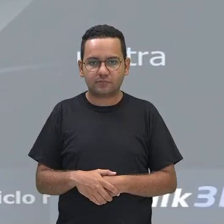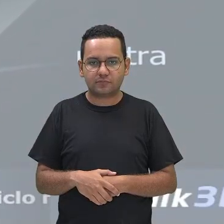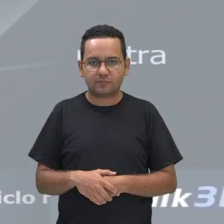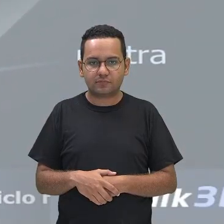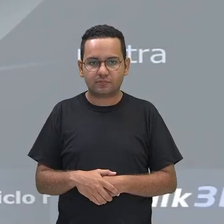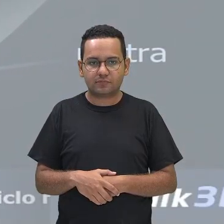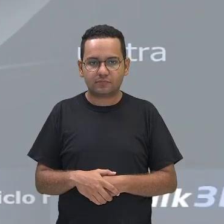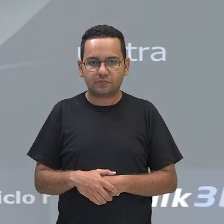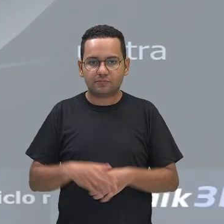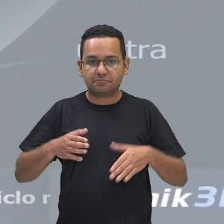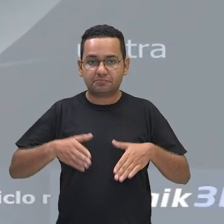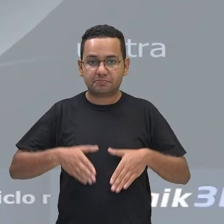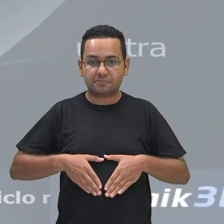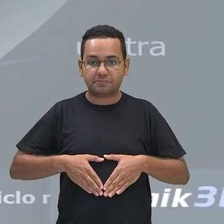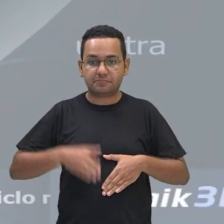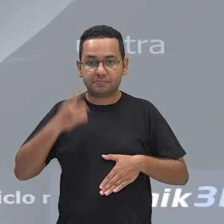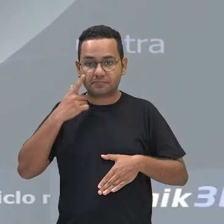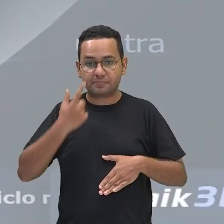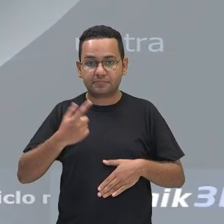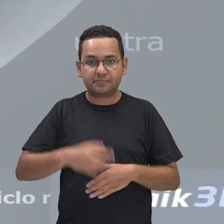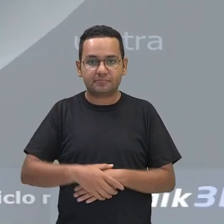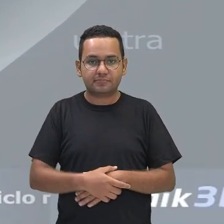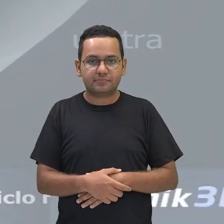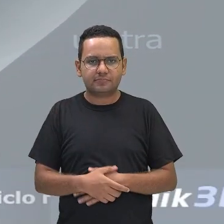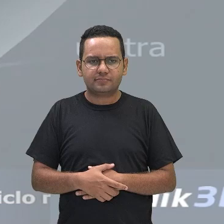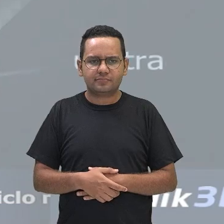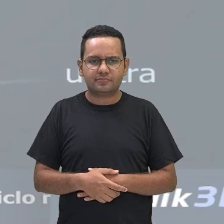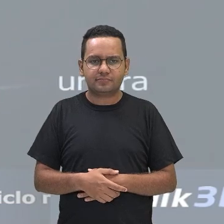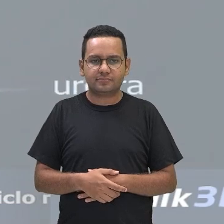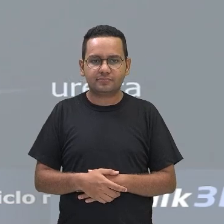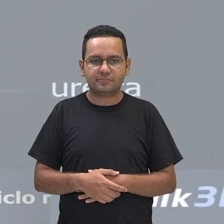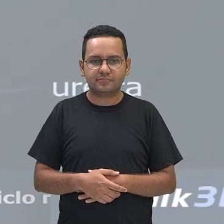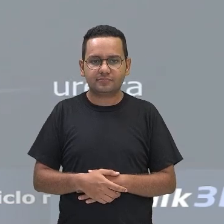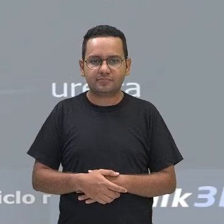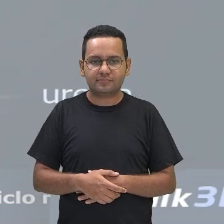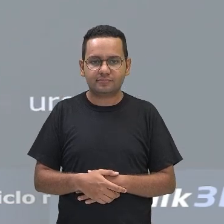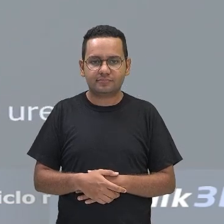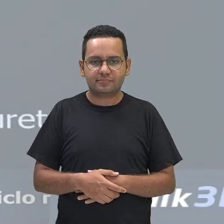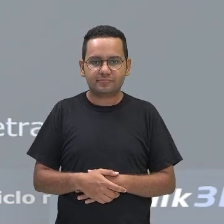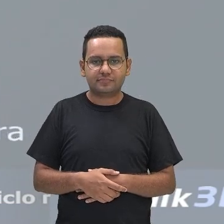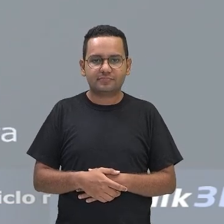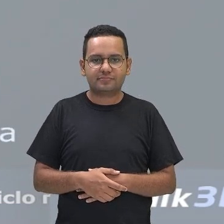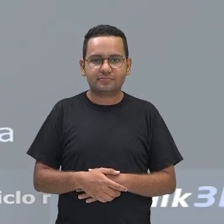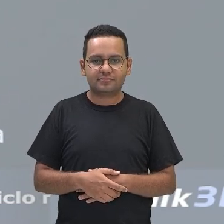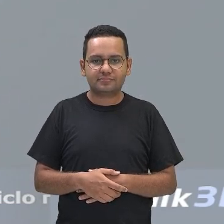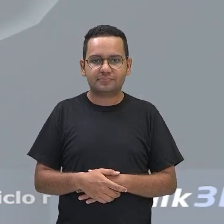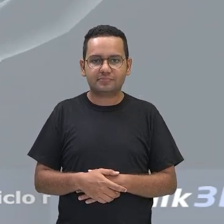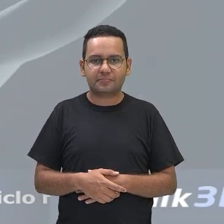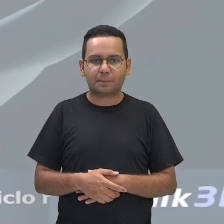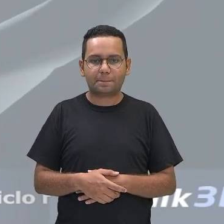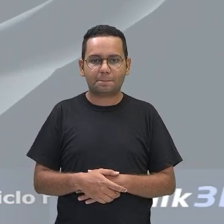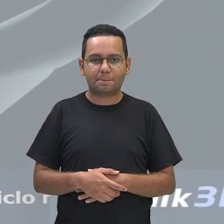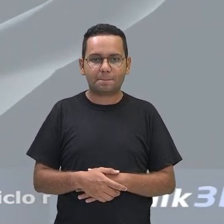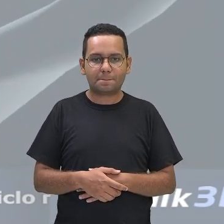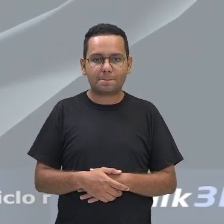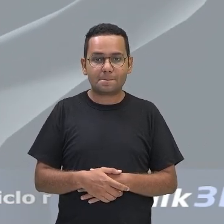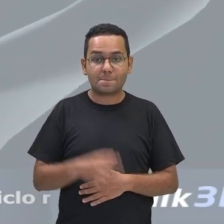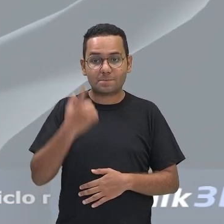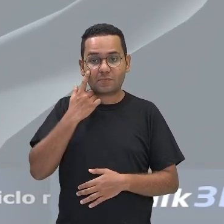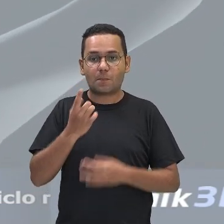Então, aqui nós temos a representação do útero de forma